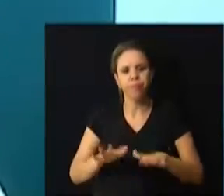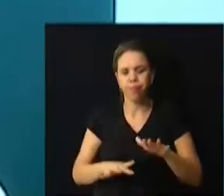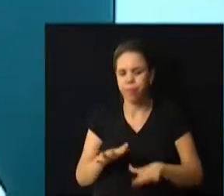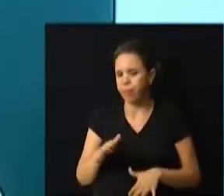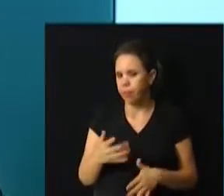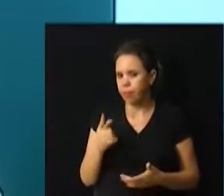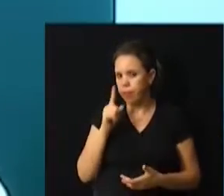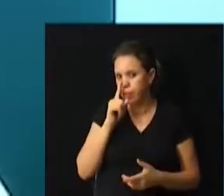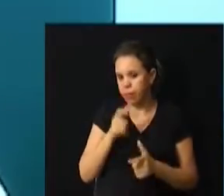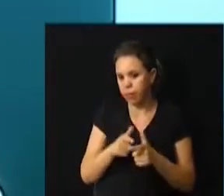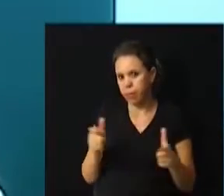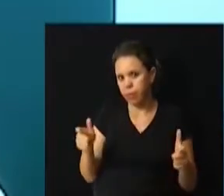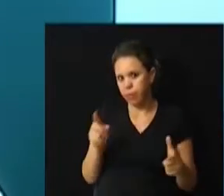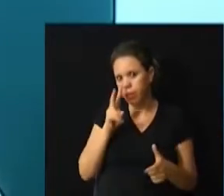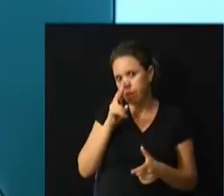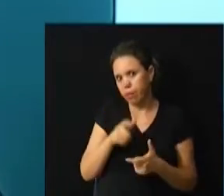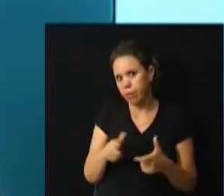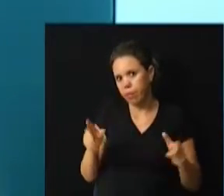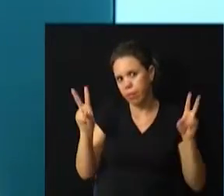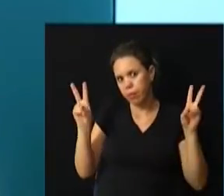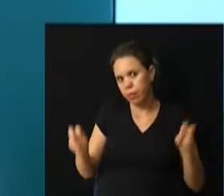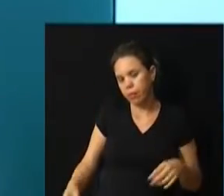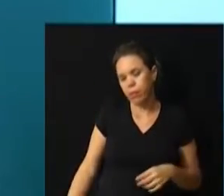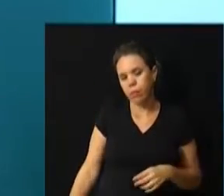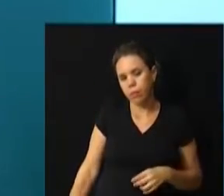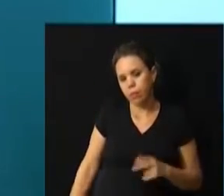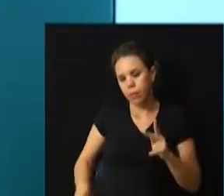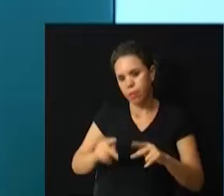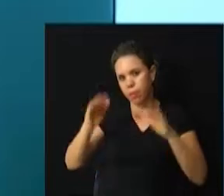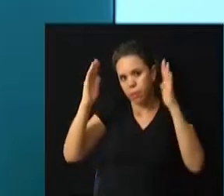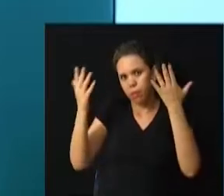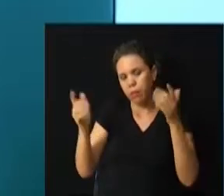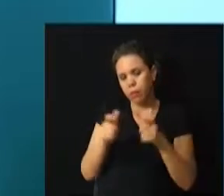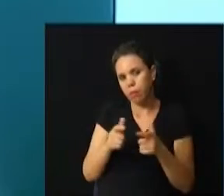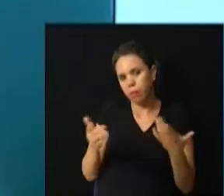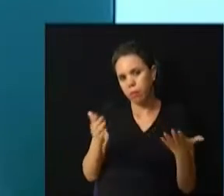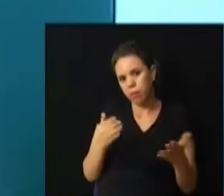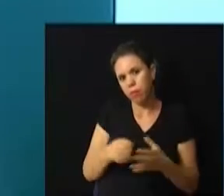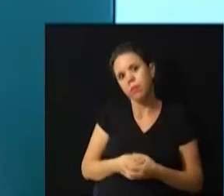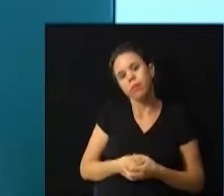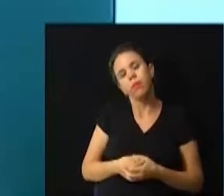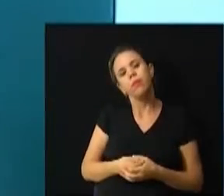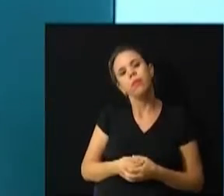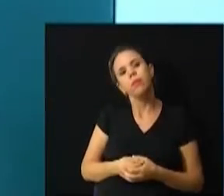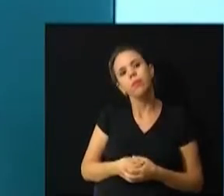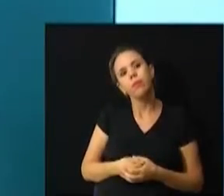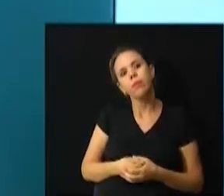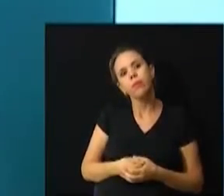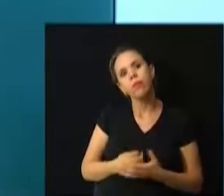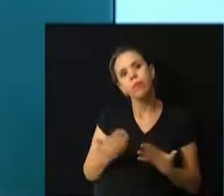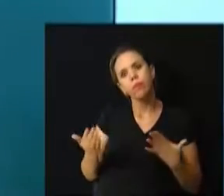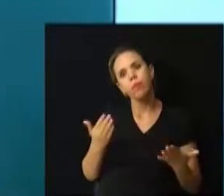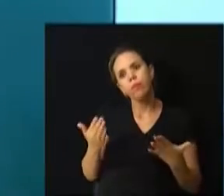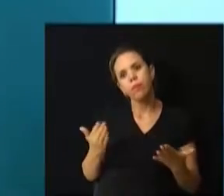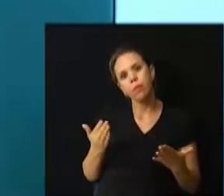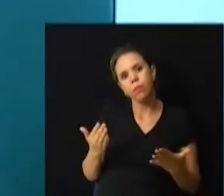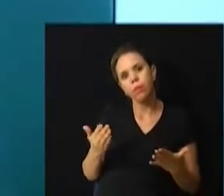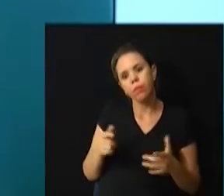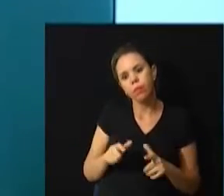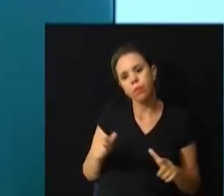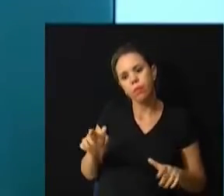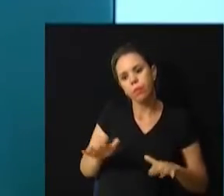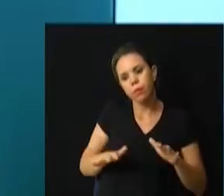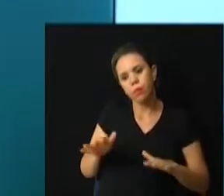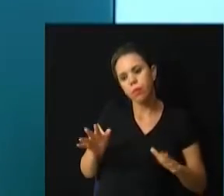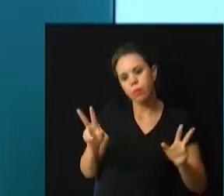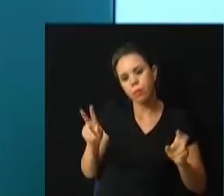pode... é bem grande em termos relativos ao adulto, né? Tá? Em termos absolutos, em